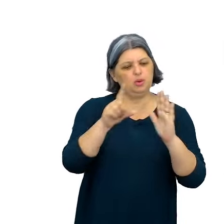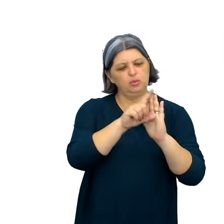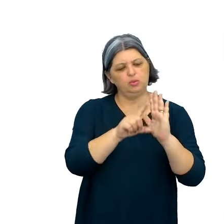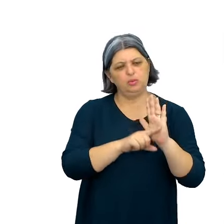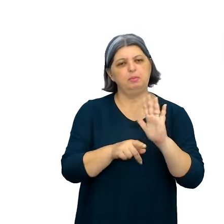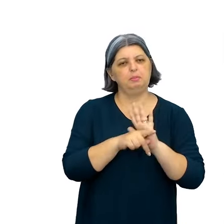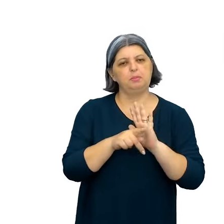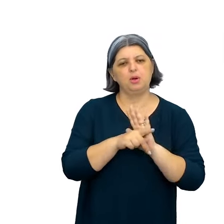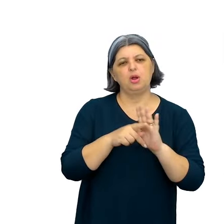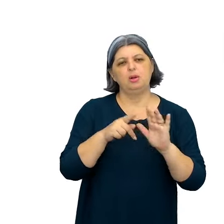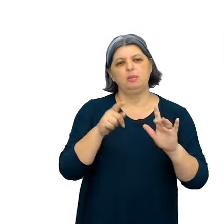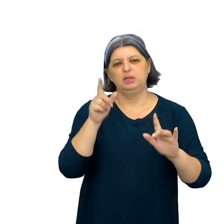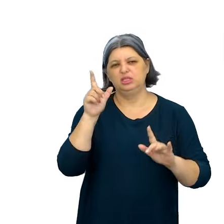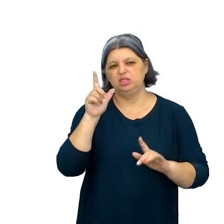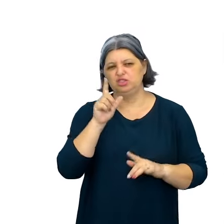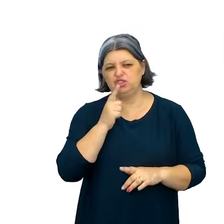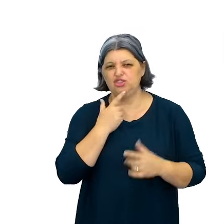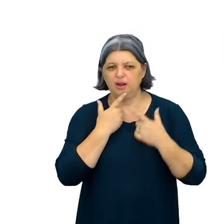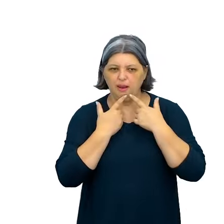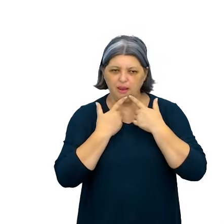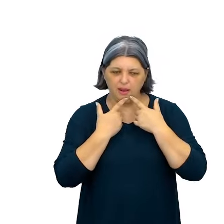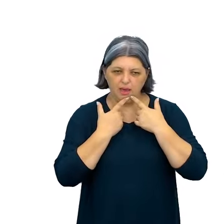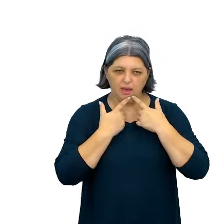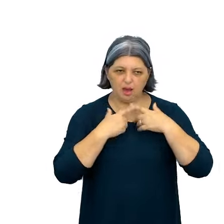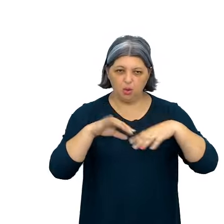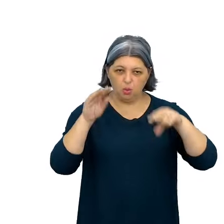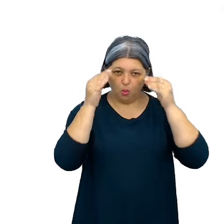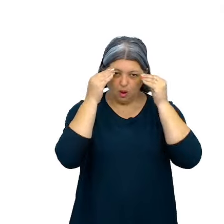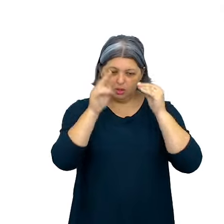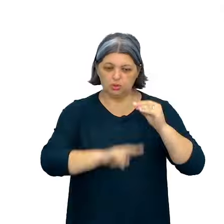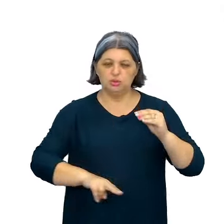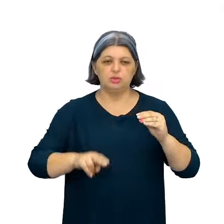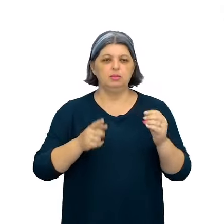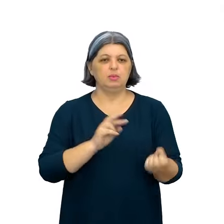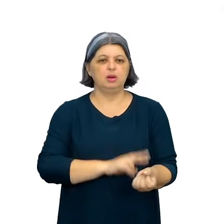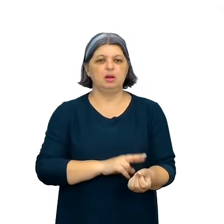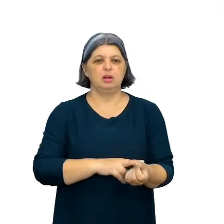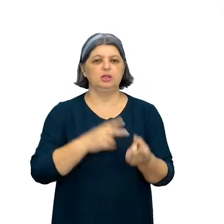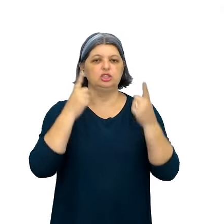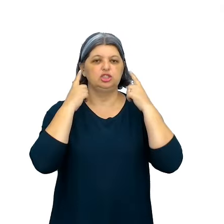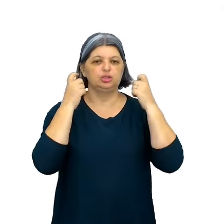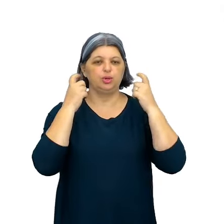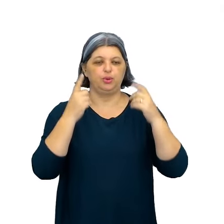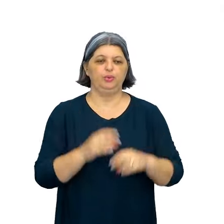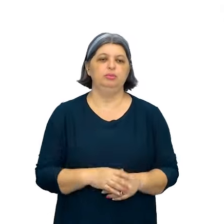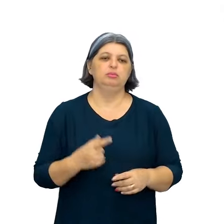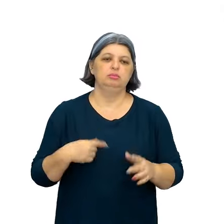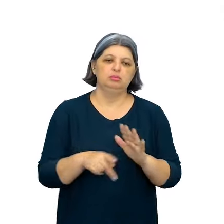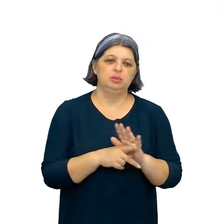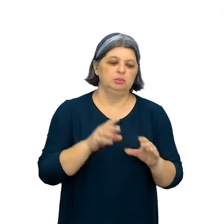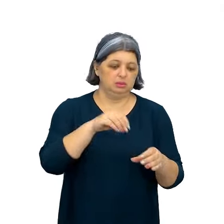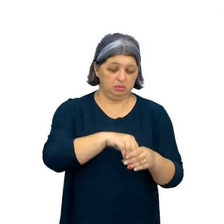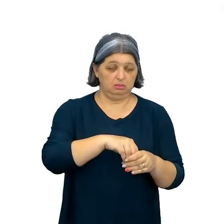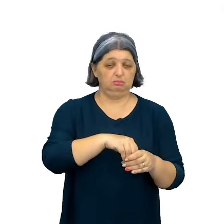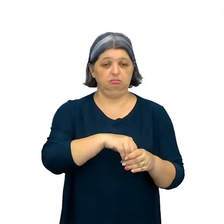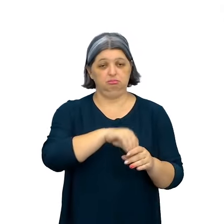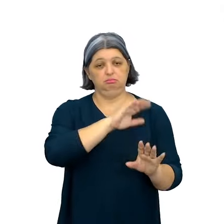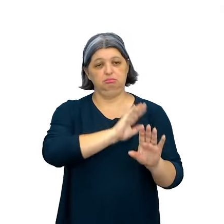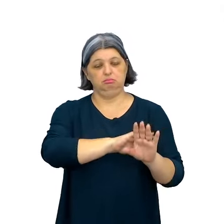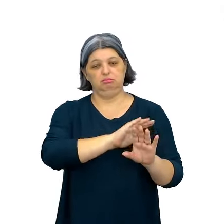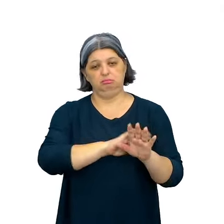linguagem, entendimento do nível de linguagem utilizada, compreensão de ritmo e sonoridade, inferência do contexto de produção,